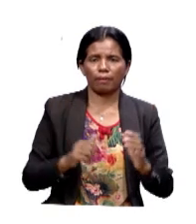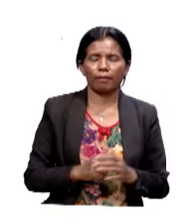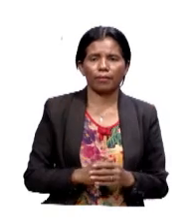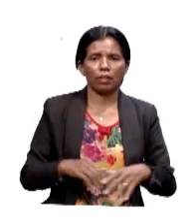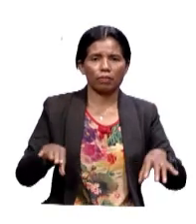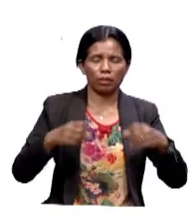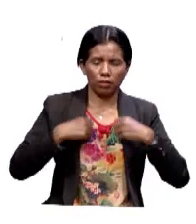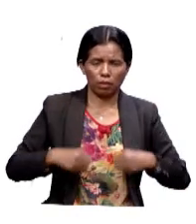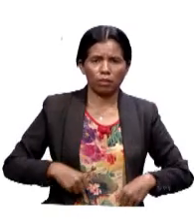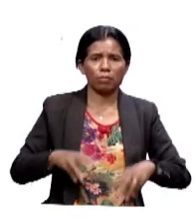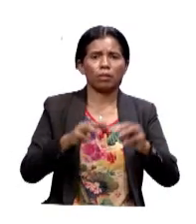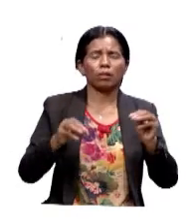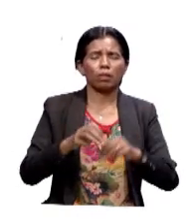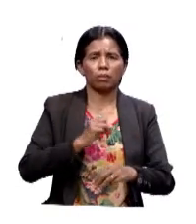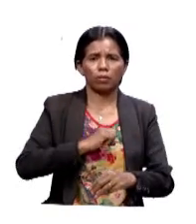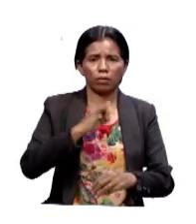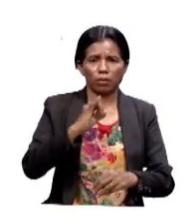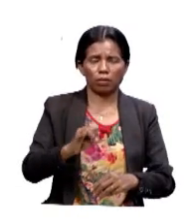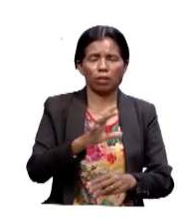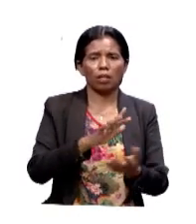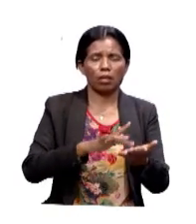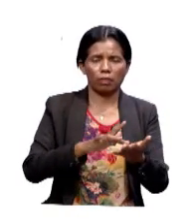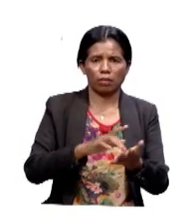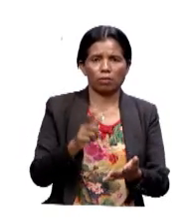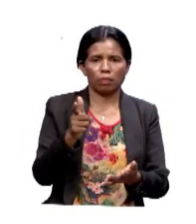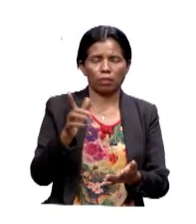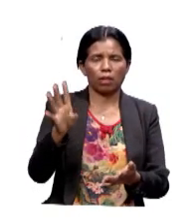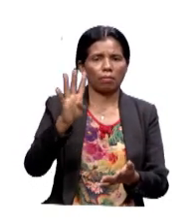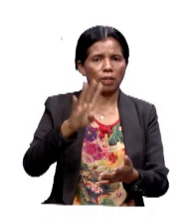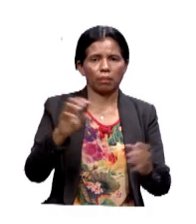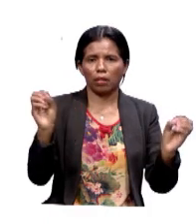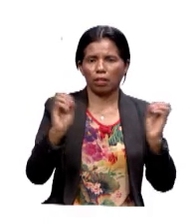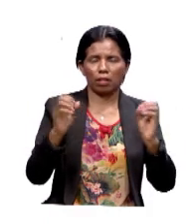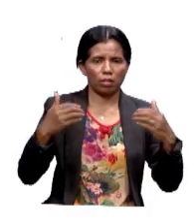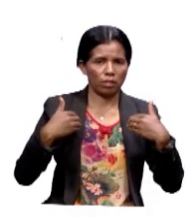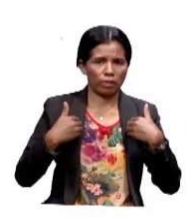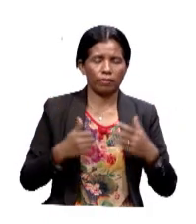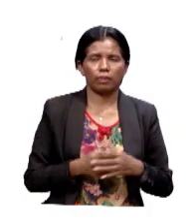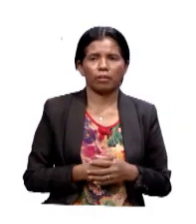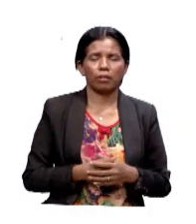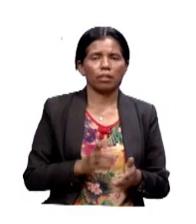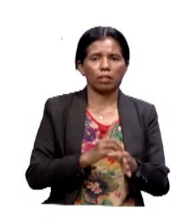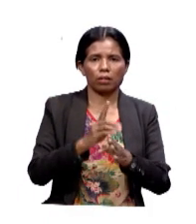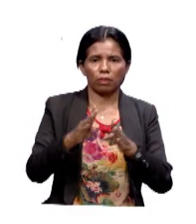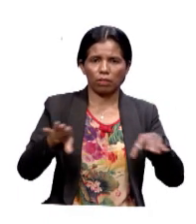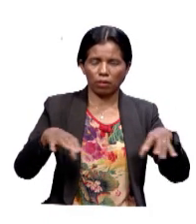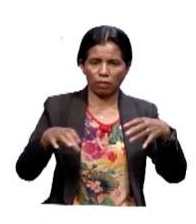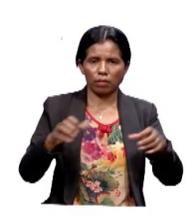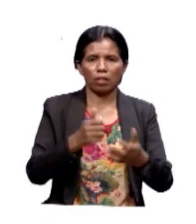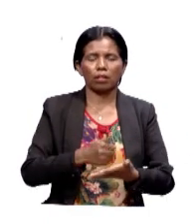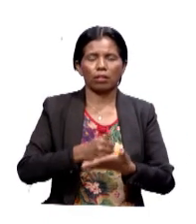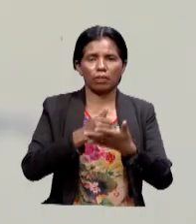Serviço Saúde Município Cova Lima, enfrenta em Moro, item rua nulo recensiam, maclaiham. Diretor Serviço Apoio Diagnóstico